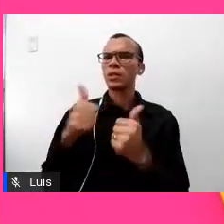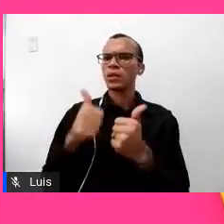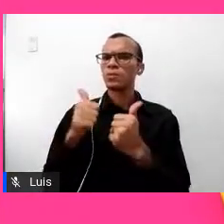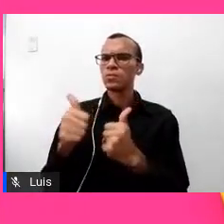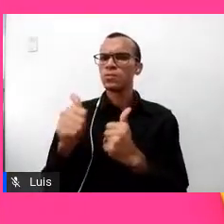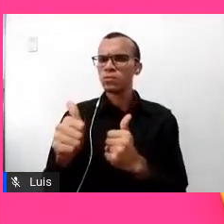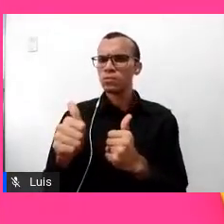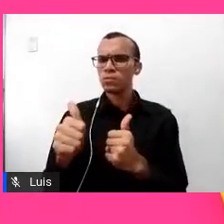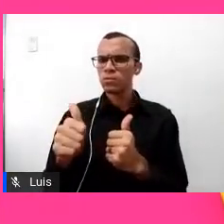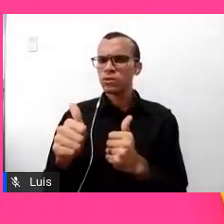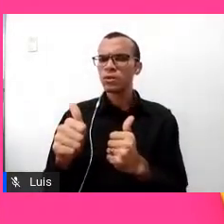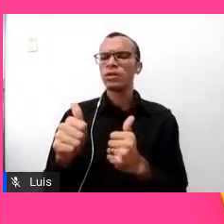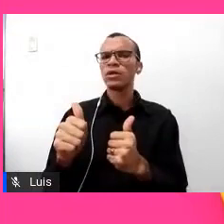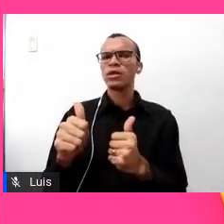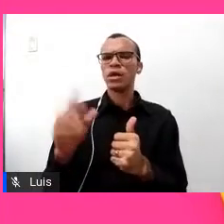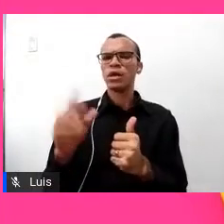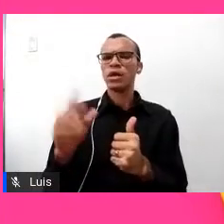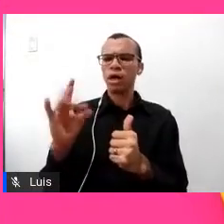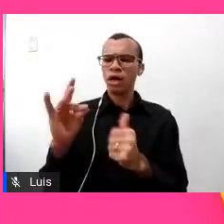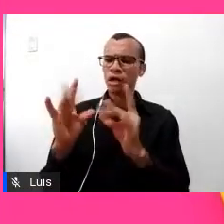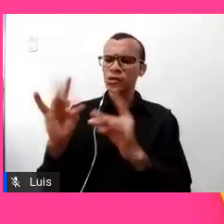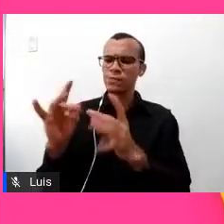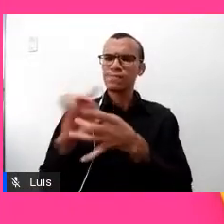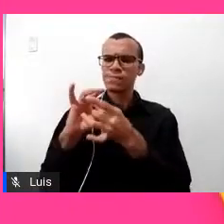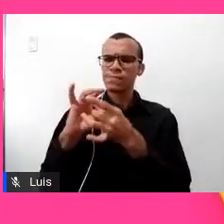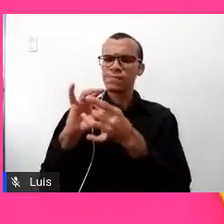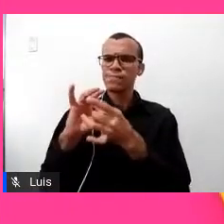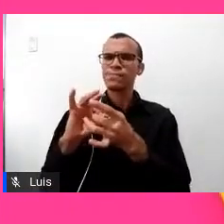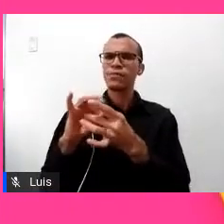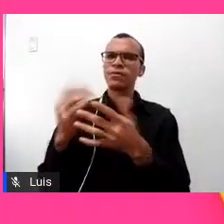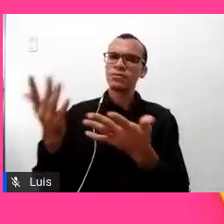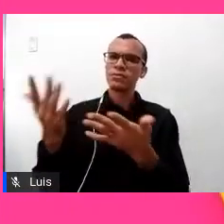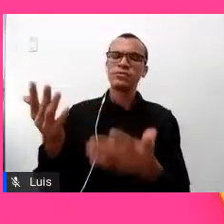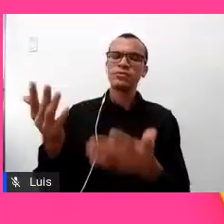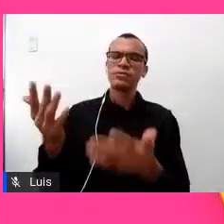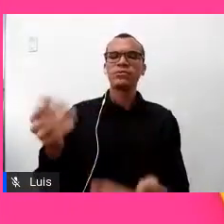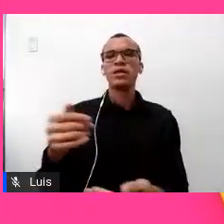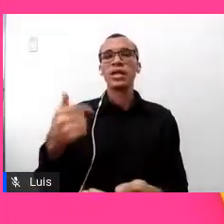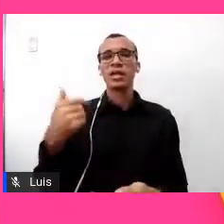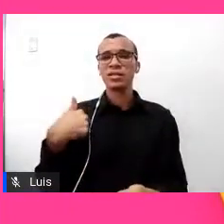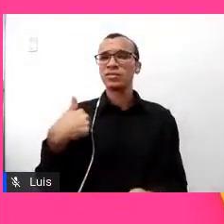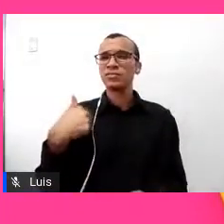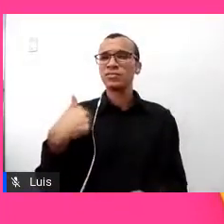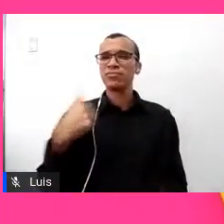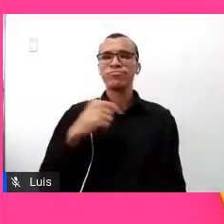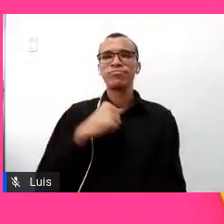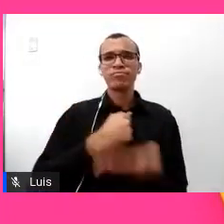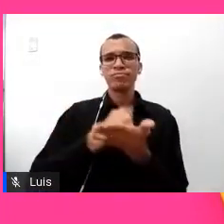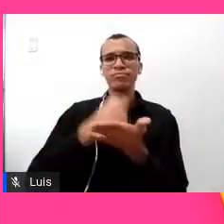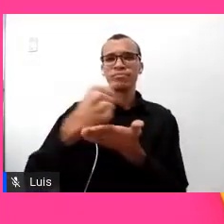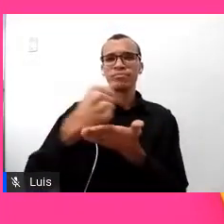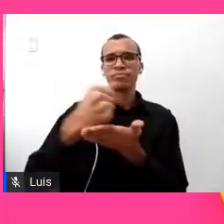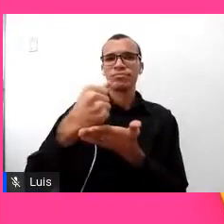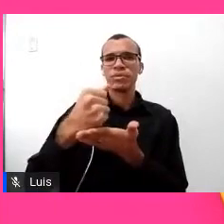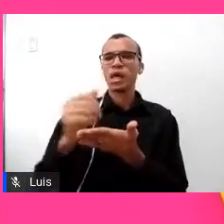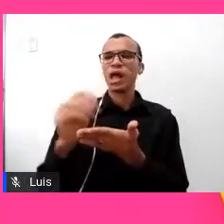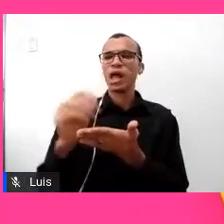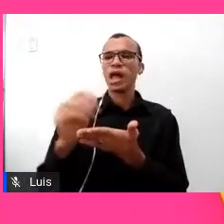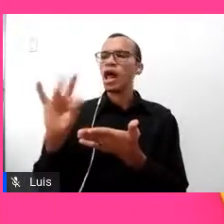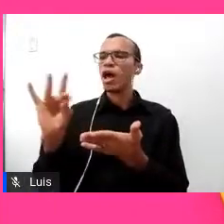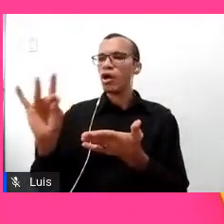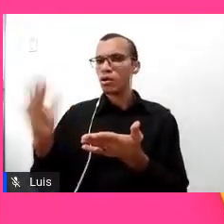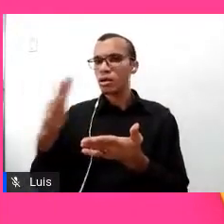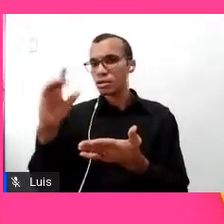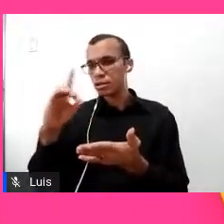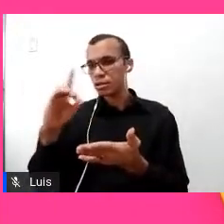do processo de colar. Não adiantaria eu passar a cola aqui, passar a cola nesse objeto